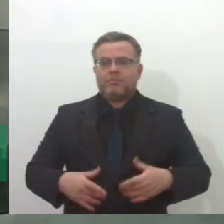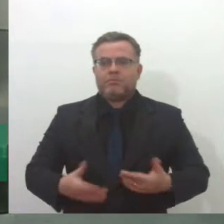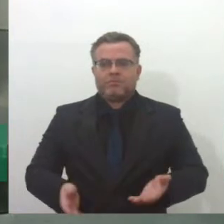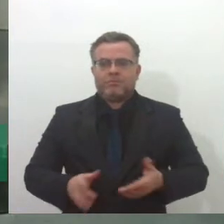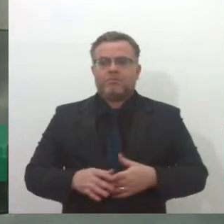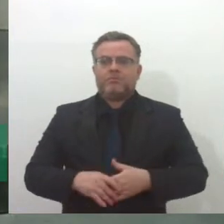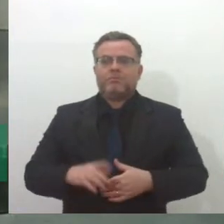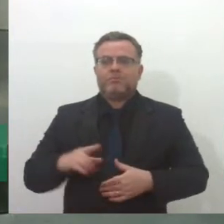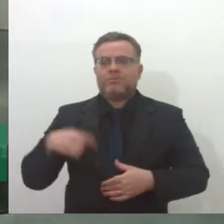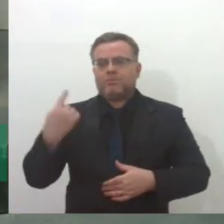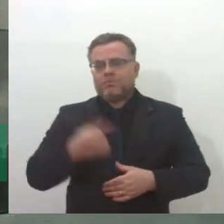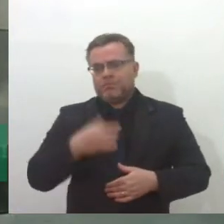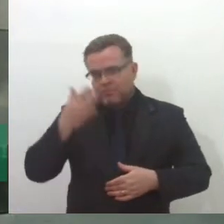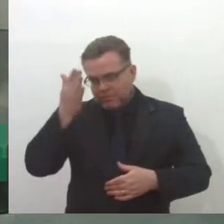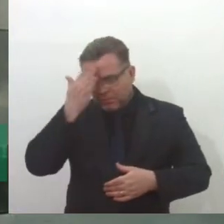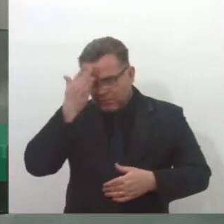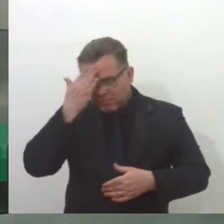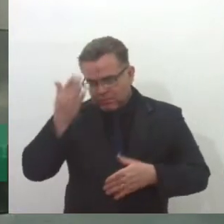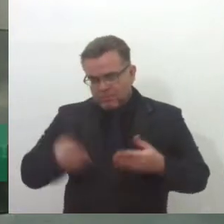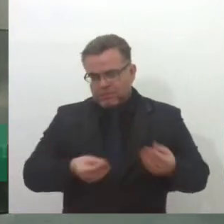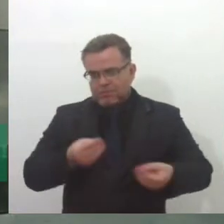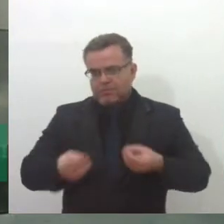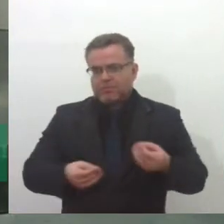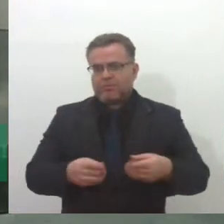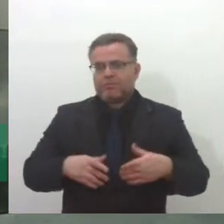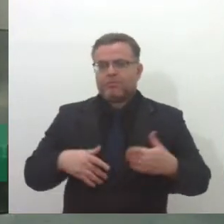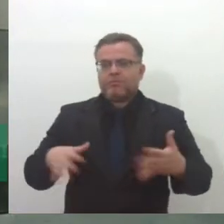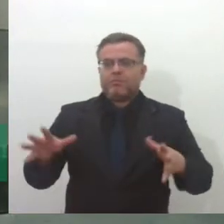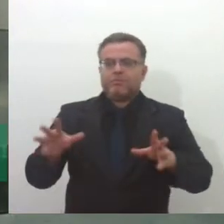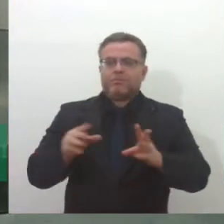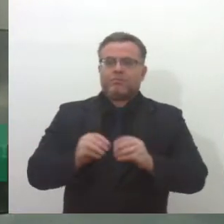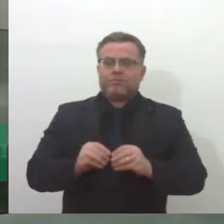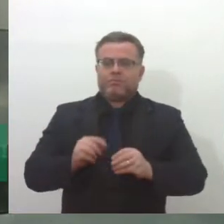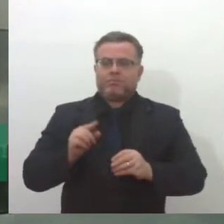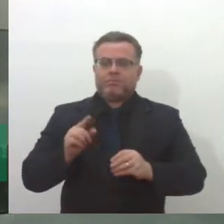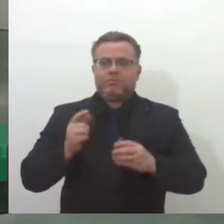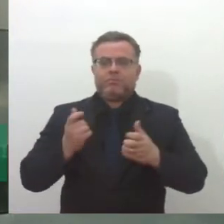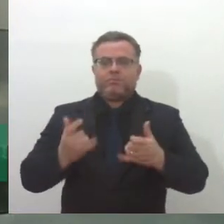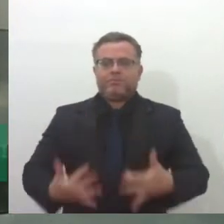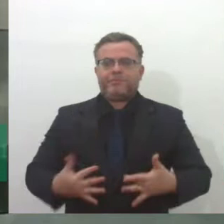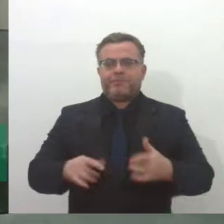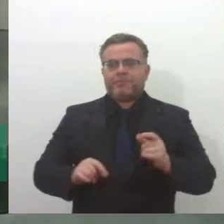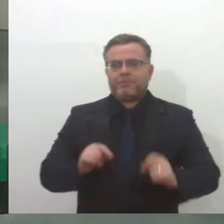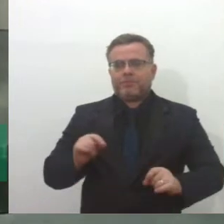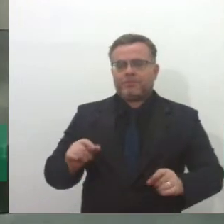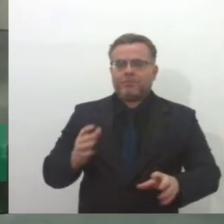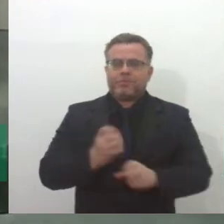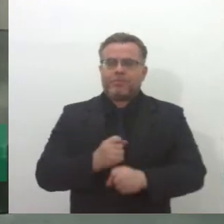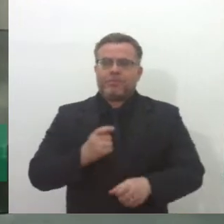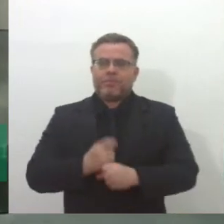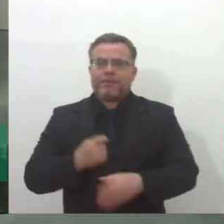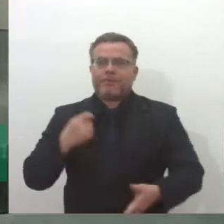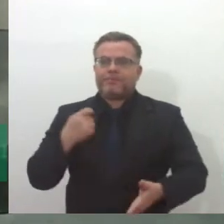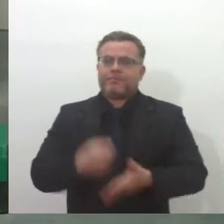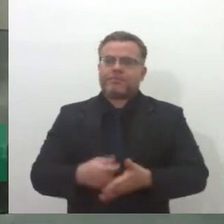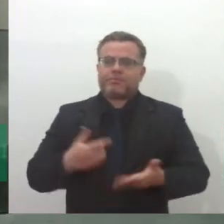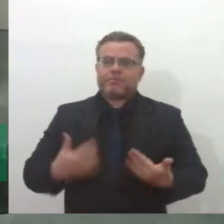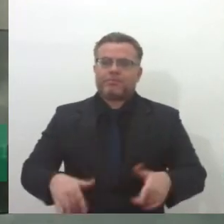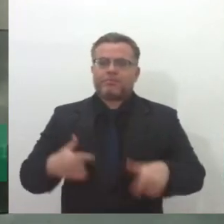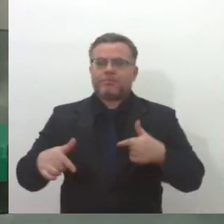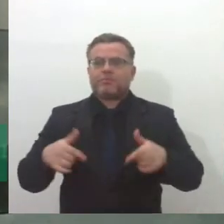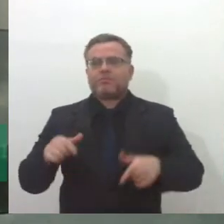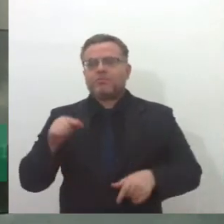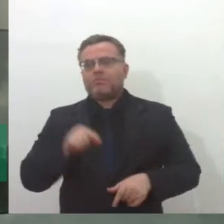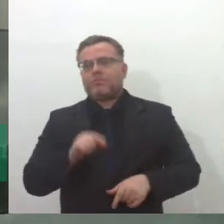entendeu aqui, né, resumidamente, como é que é feito o cálculo aí na cobrança desses serviços e digamos